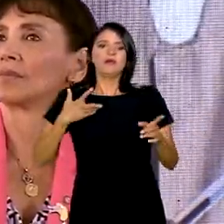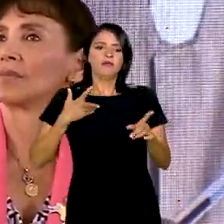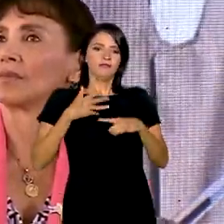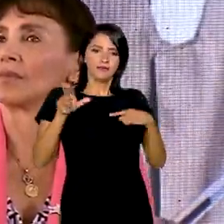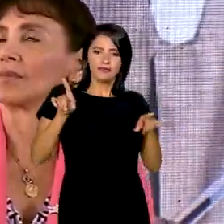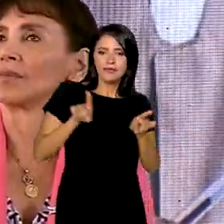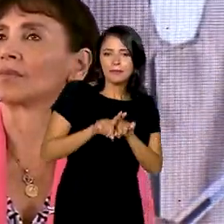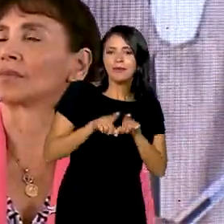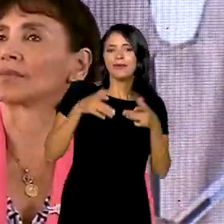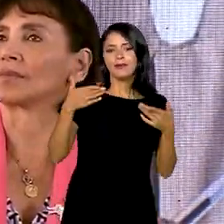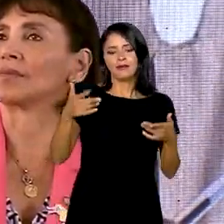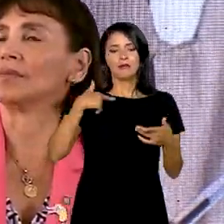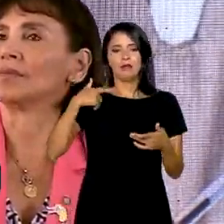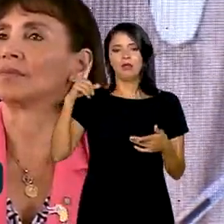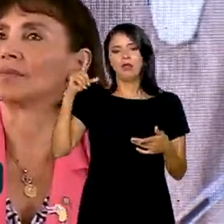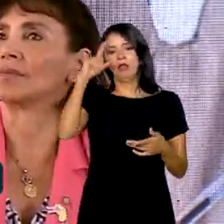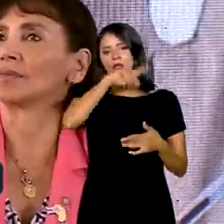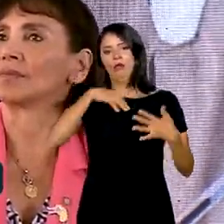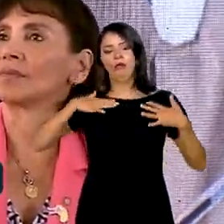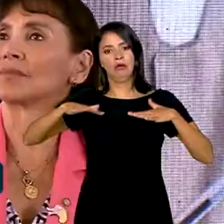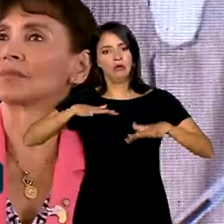vencer